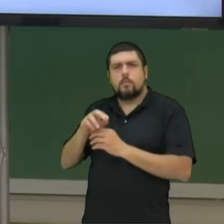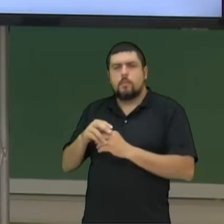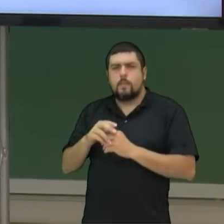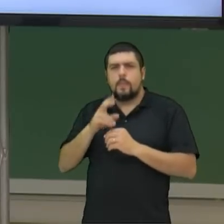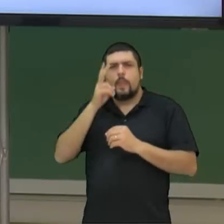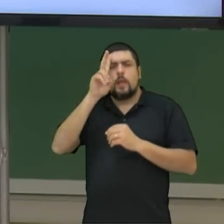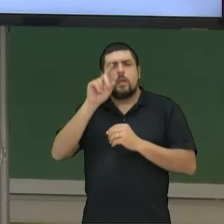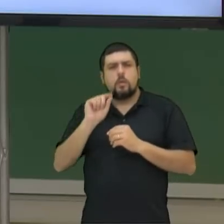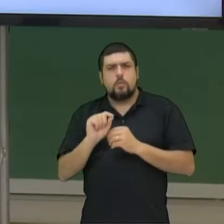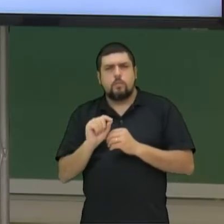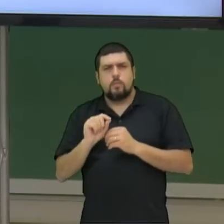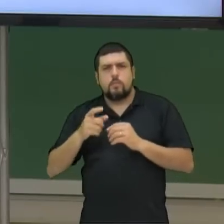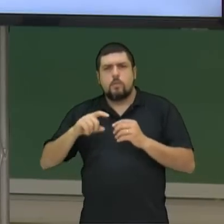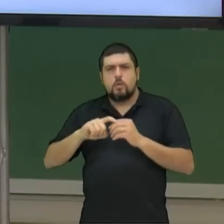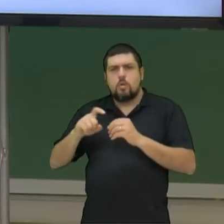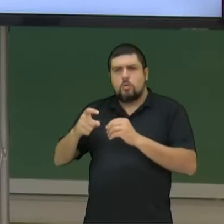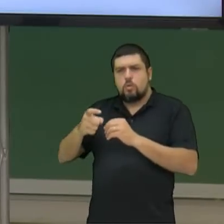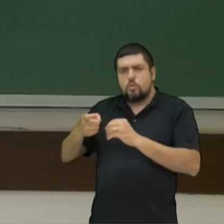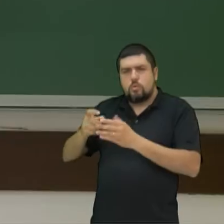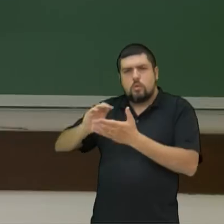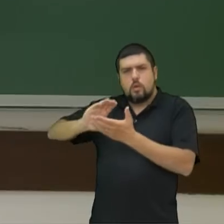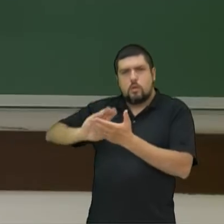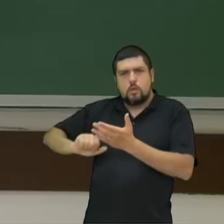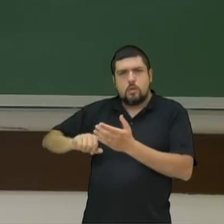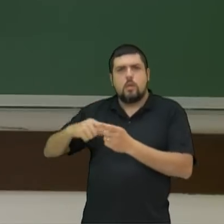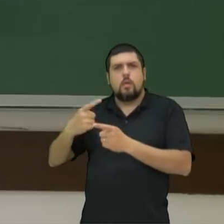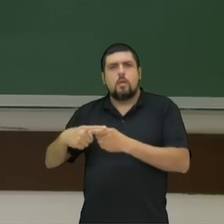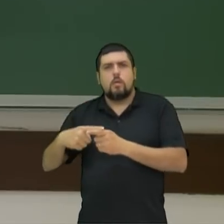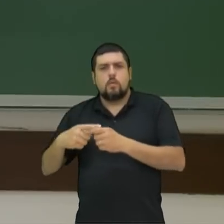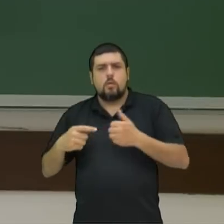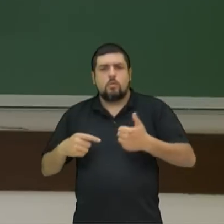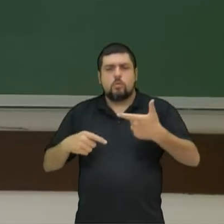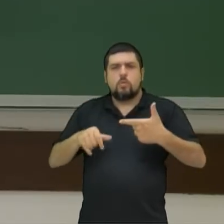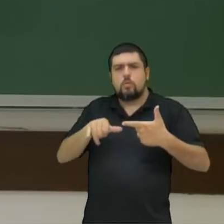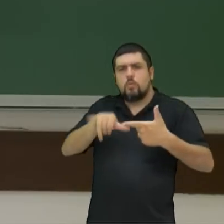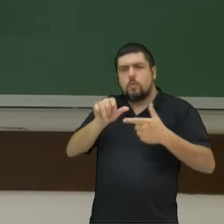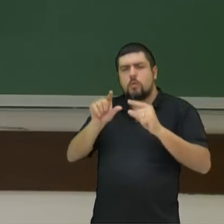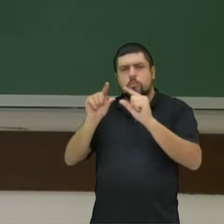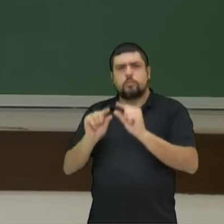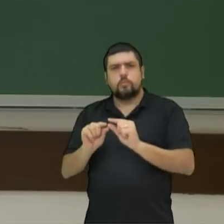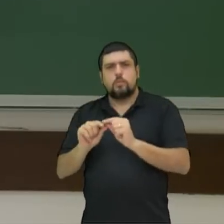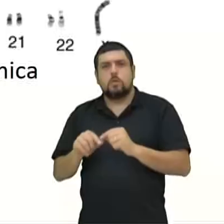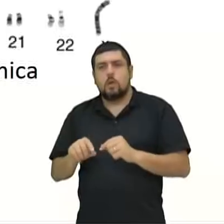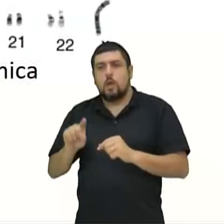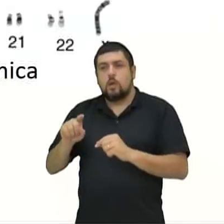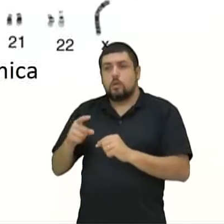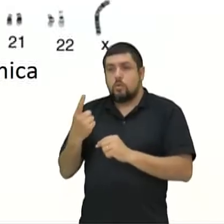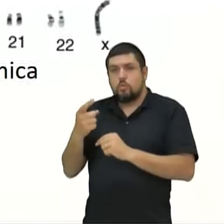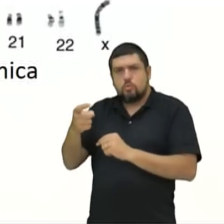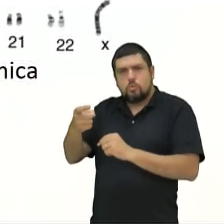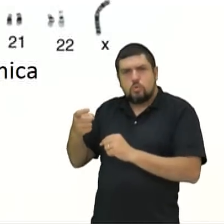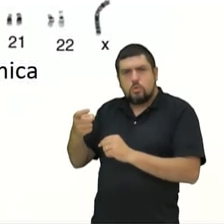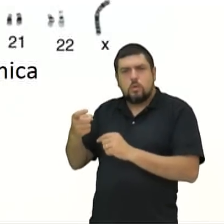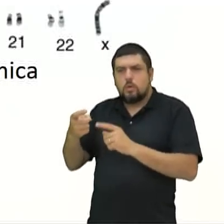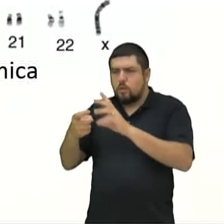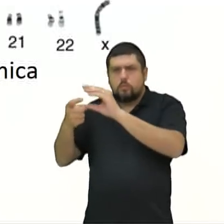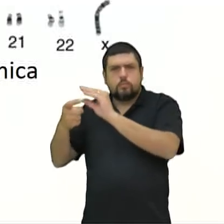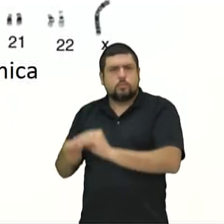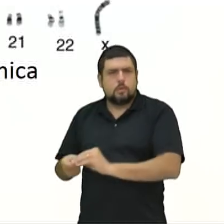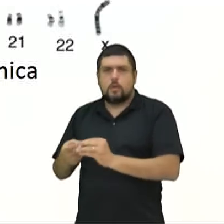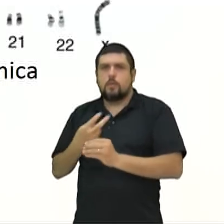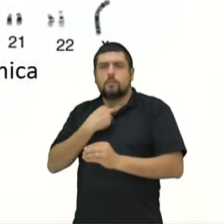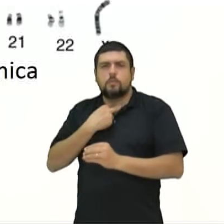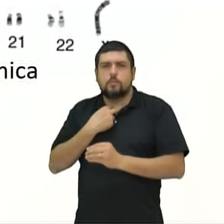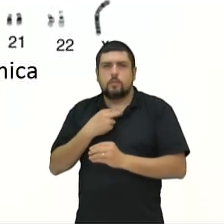mulher inativa um dos X, para fazer a compensação de dose com o Y, que é pequenininho. Aqui, se ela só tem um X, ela não pode inativar o X que ela tem.